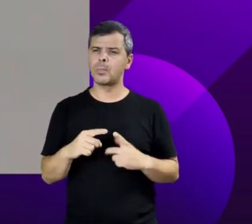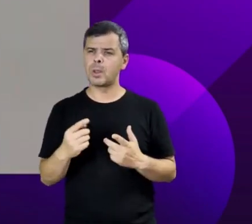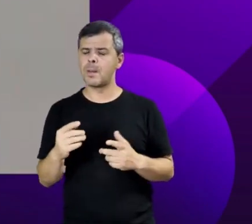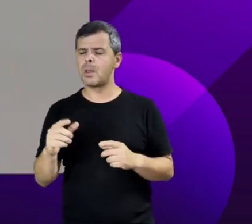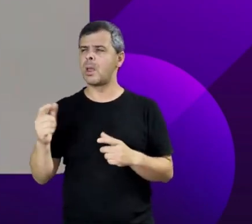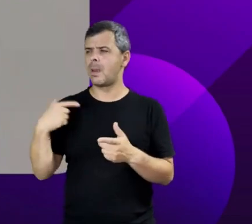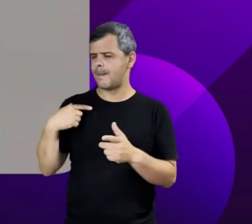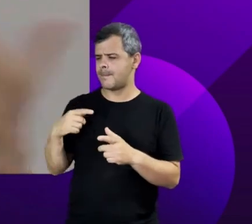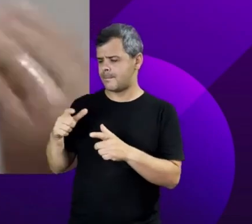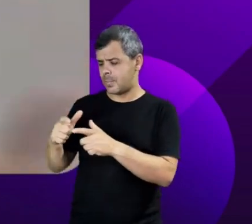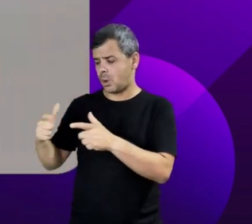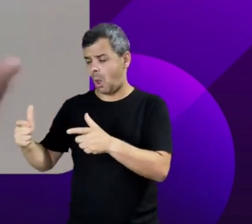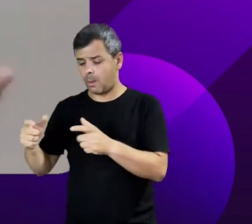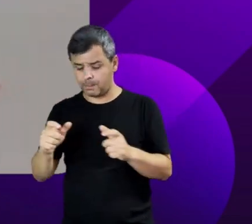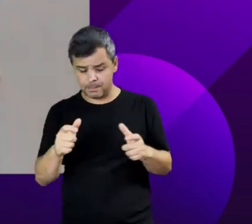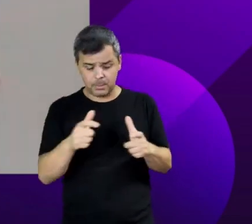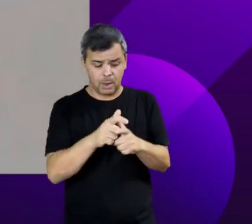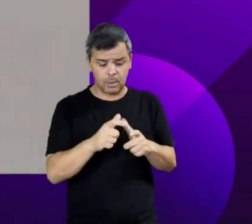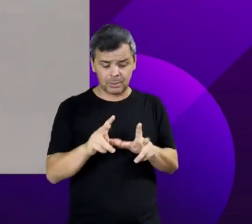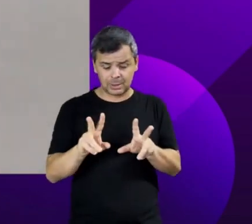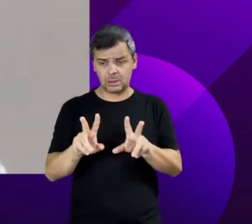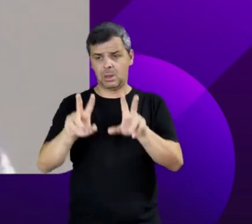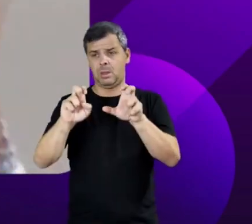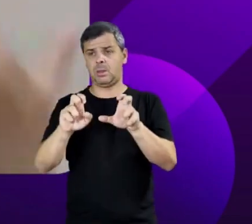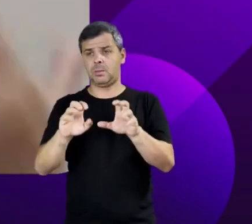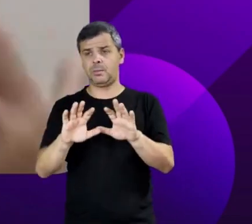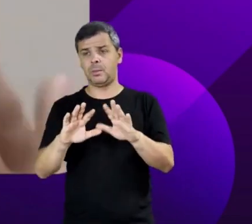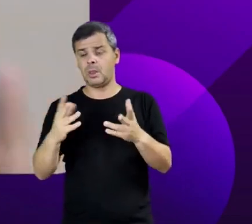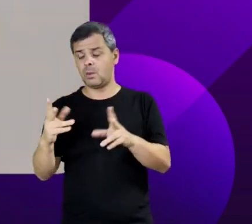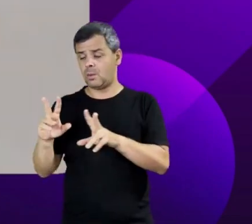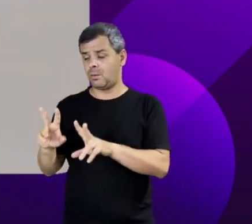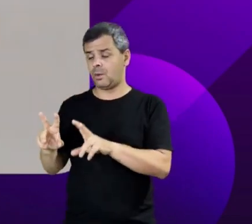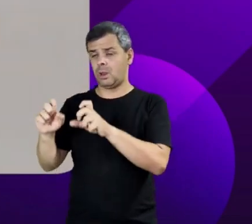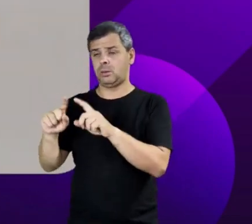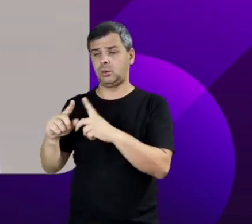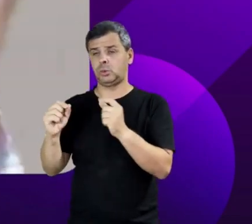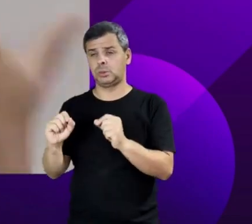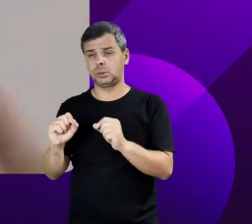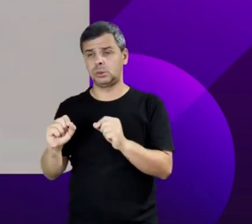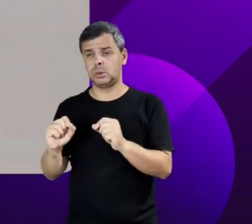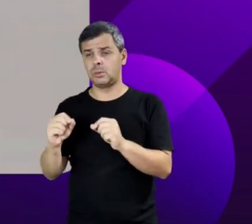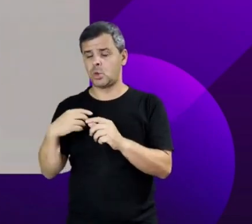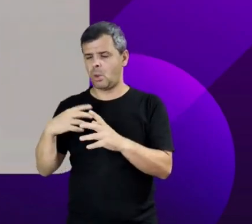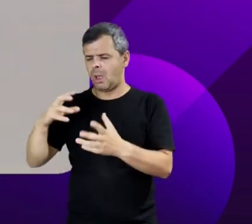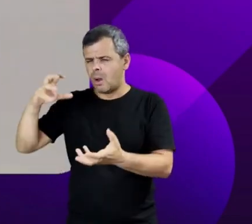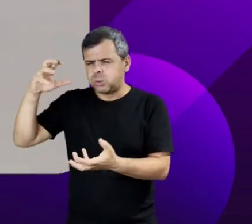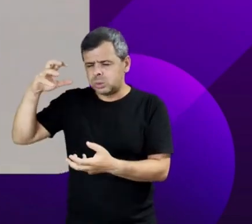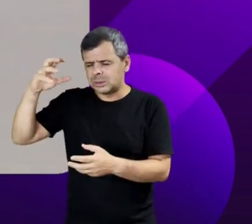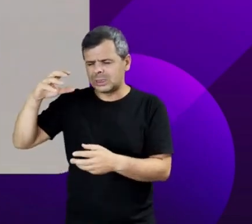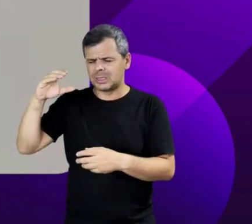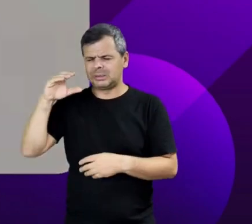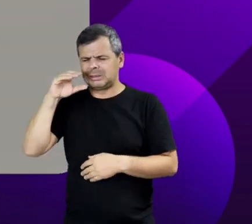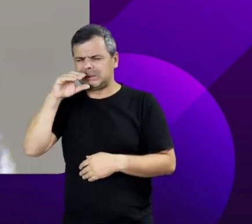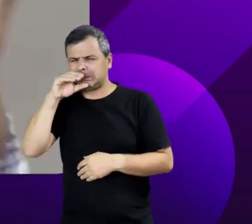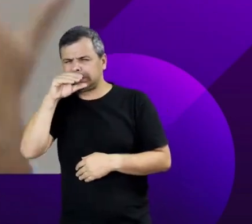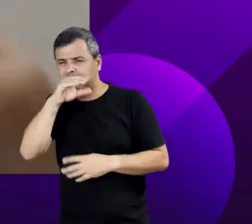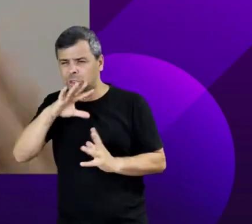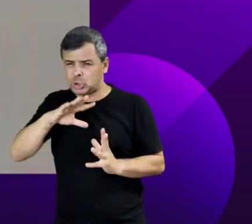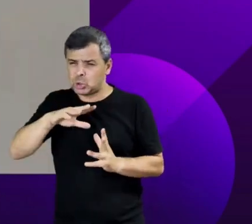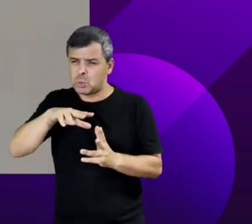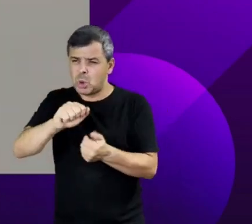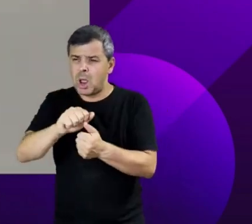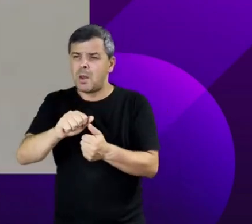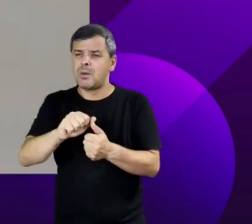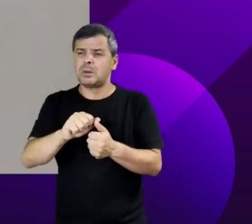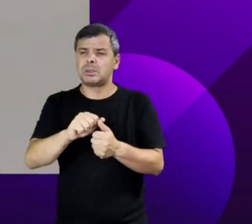menor intensidade falar desses temas. Então, falar do aquecimento global, falar da emissão